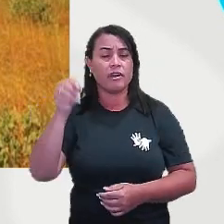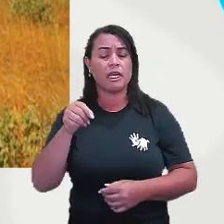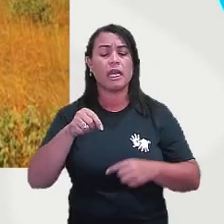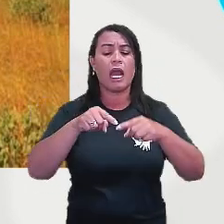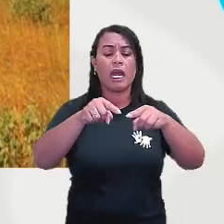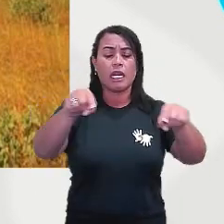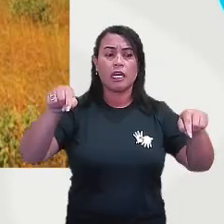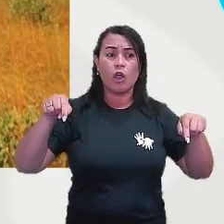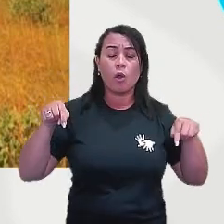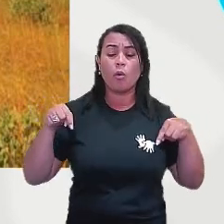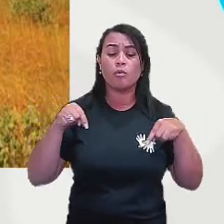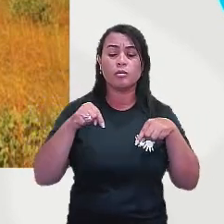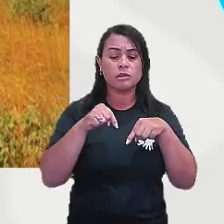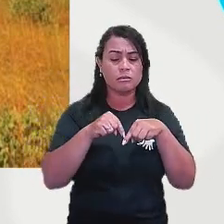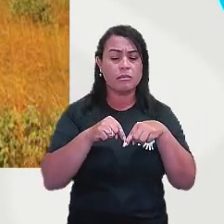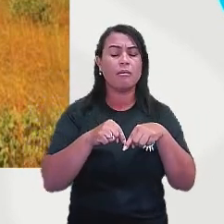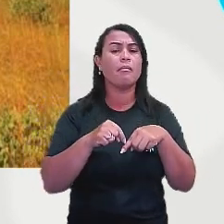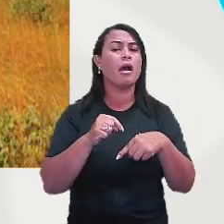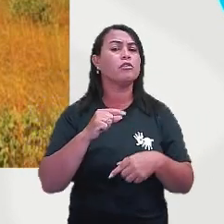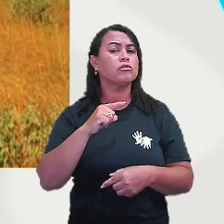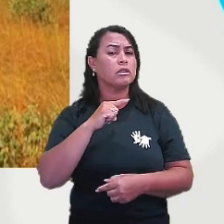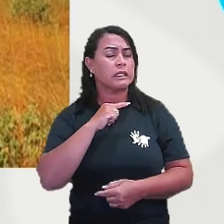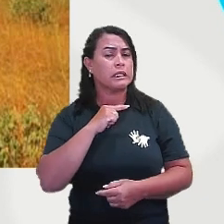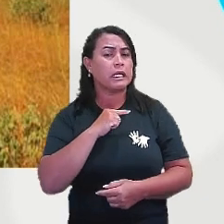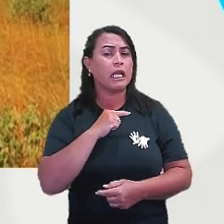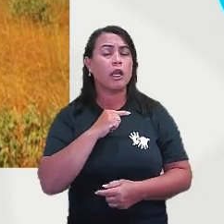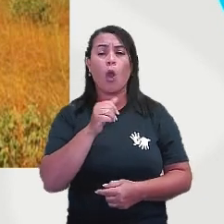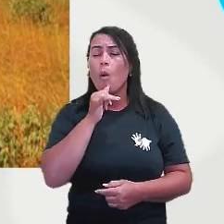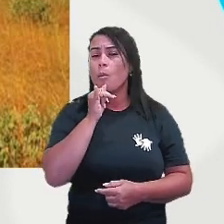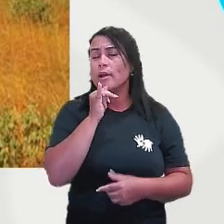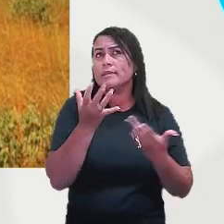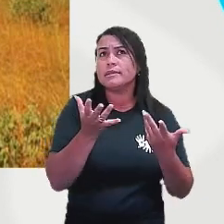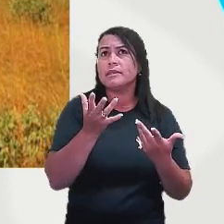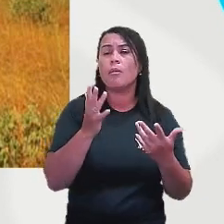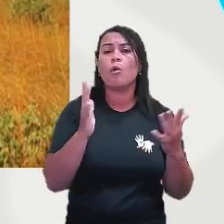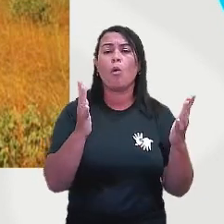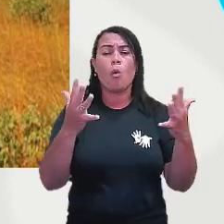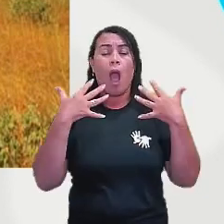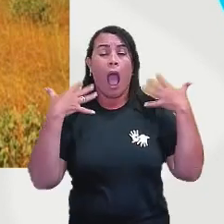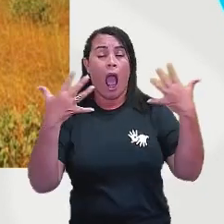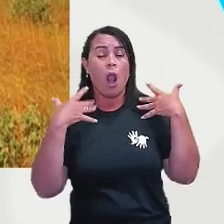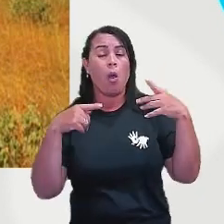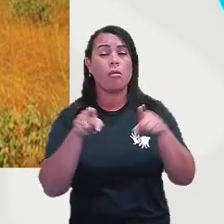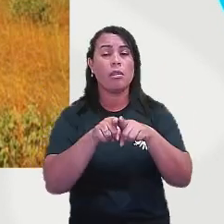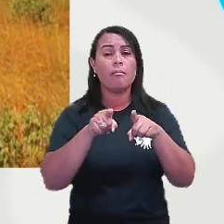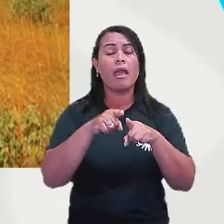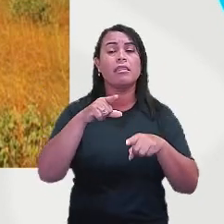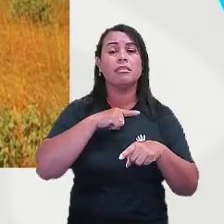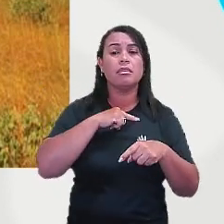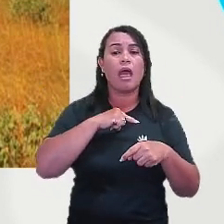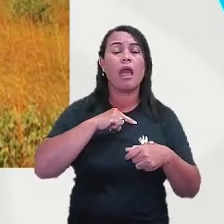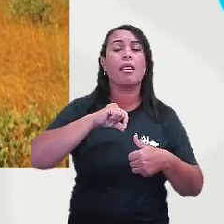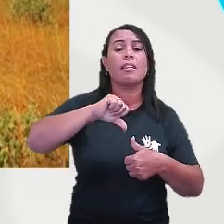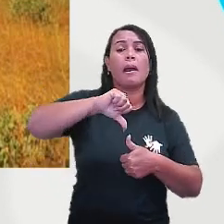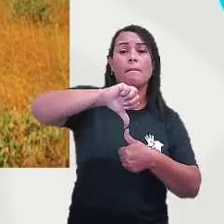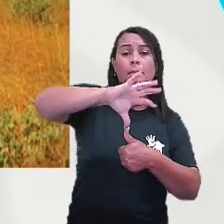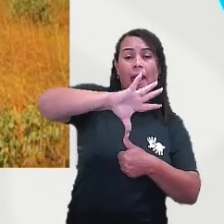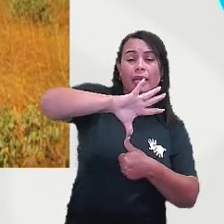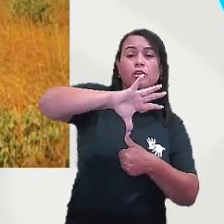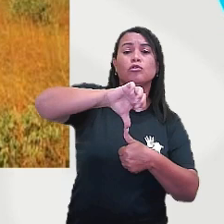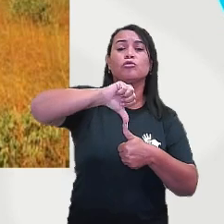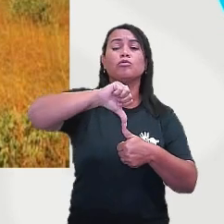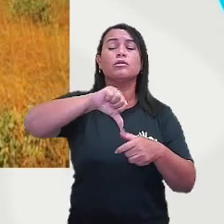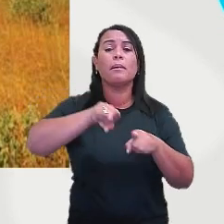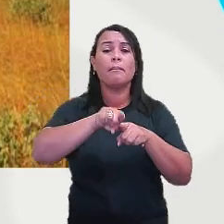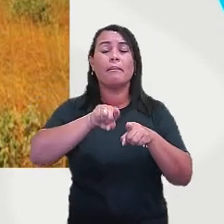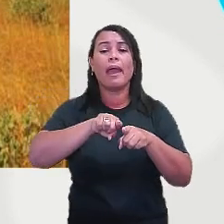ocorrem predominantemente em climas tropicais. Recobrem áreas na América do Sul, África,